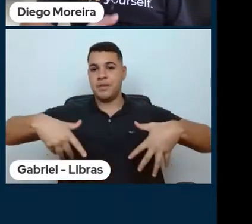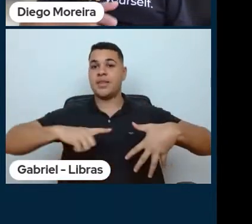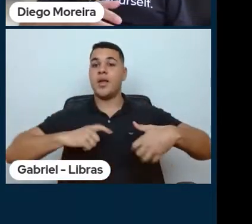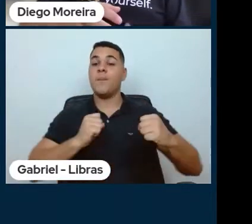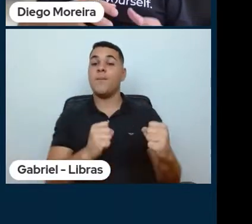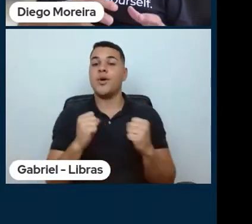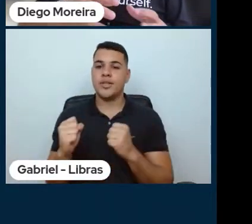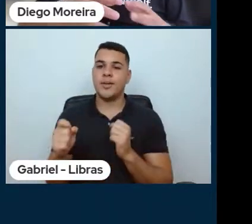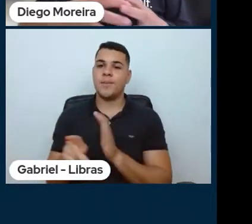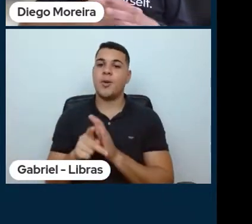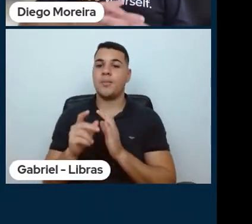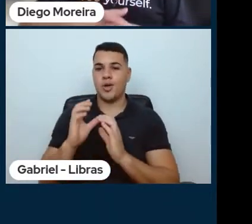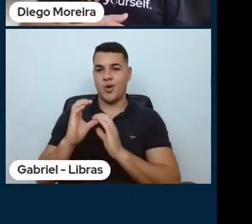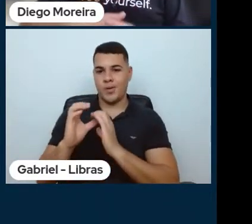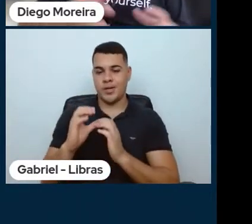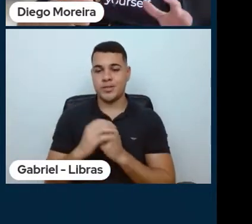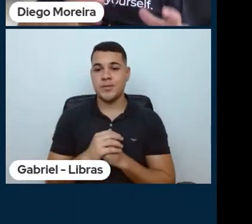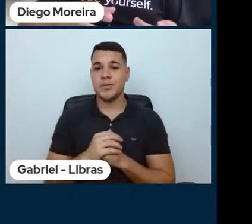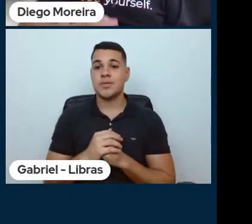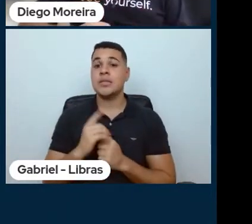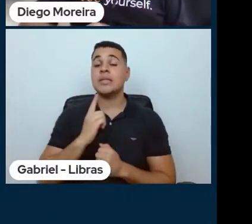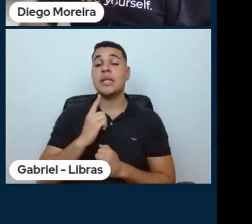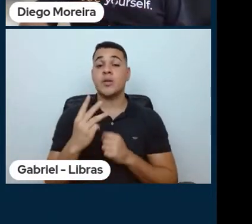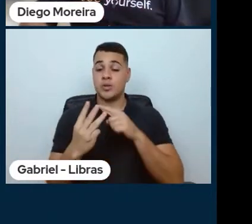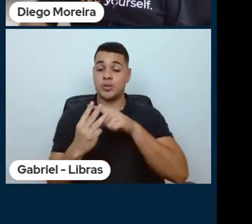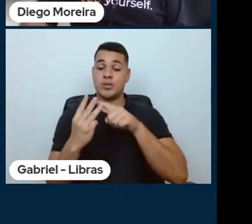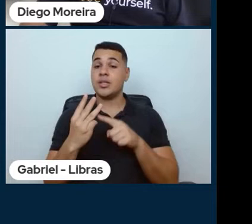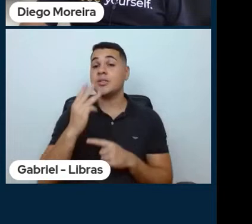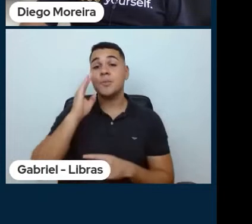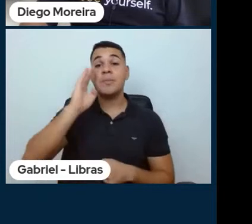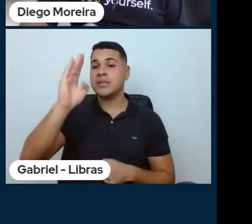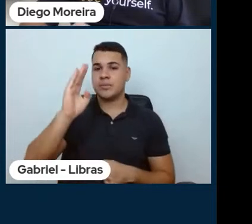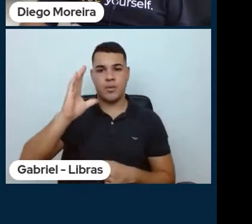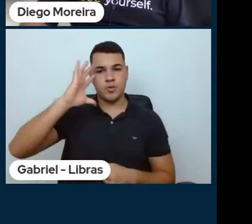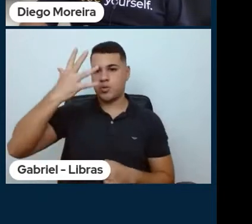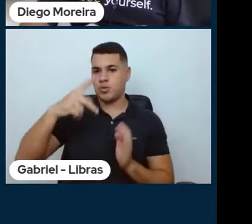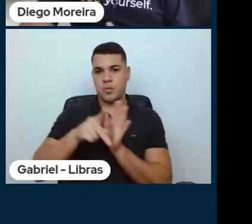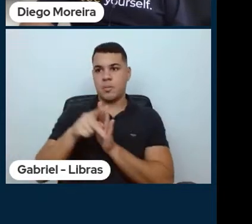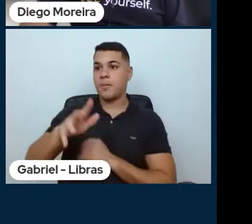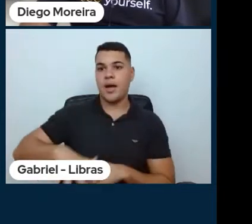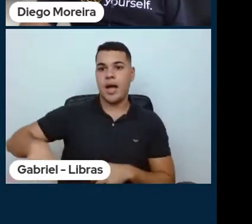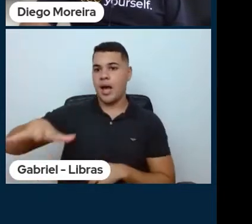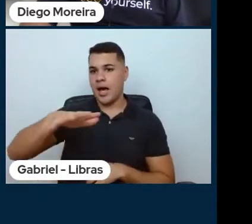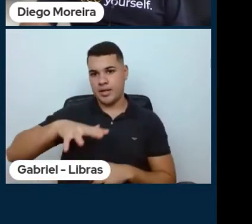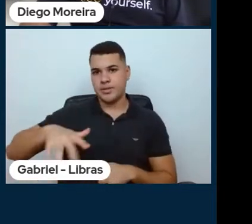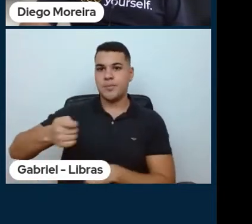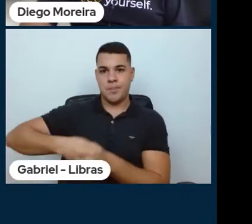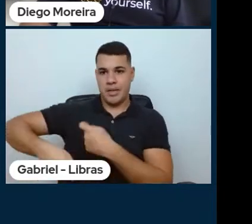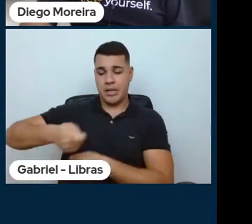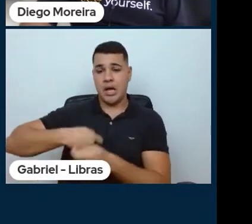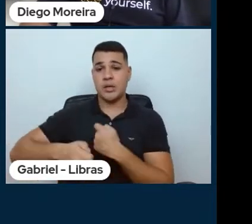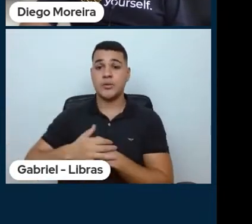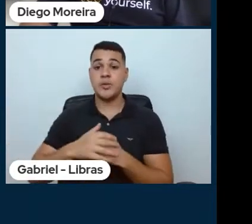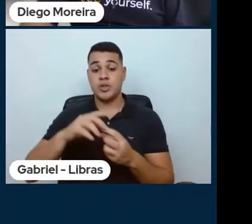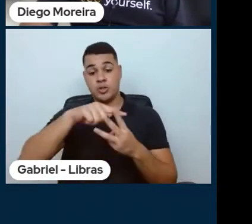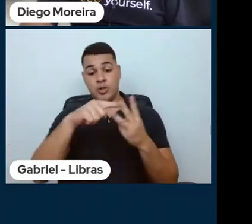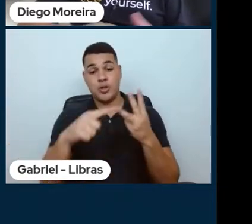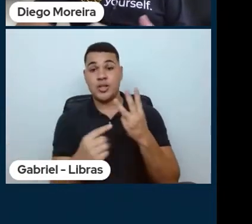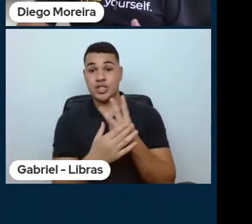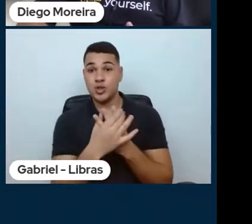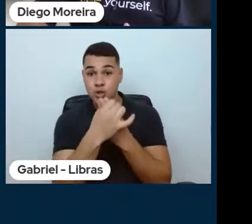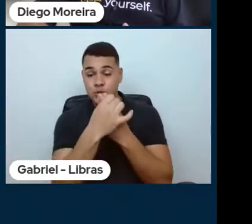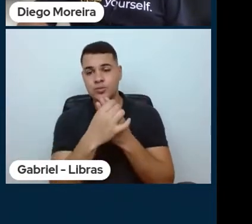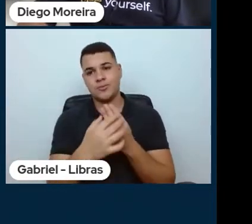a gente integrou com as 3 principais soluções de mercado, que juntos somam forças, né, nessa solução. Então, para